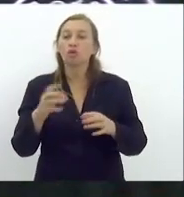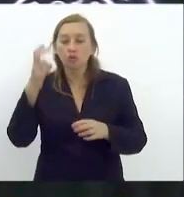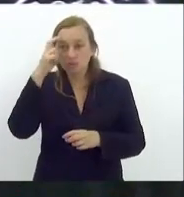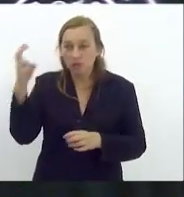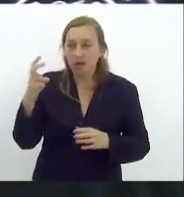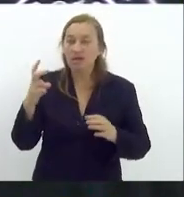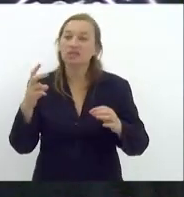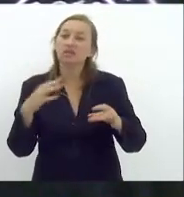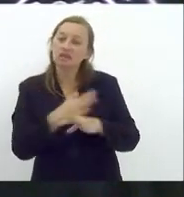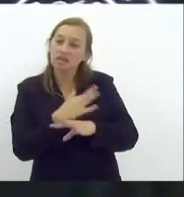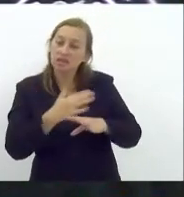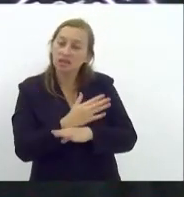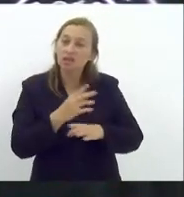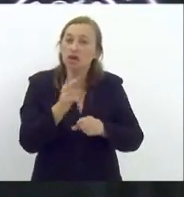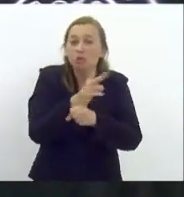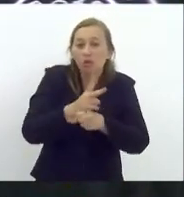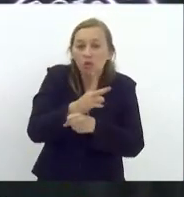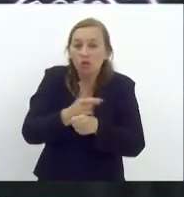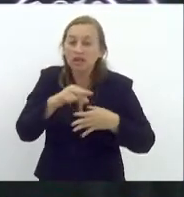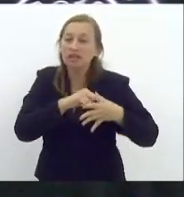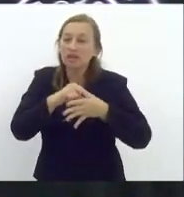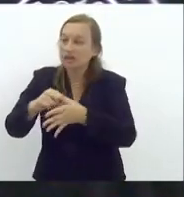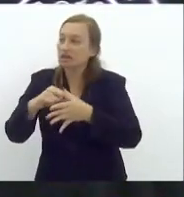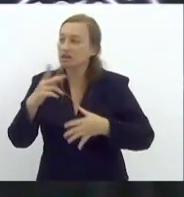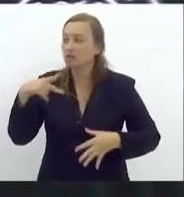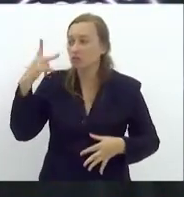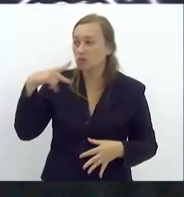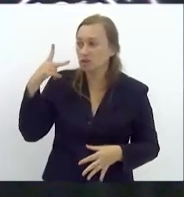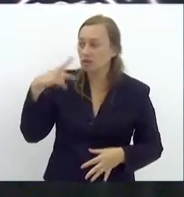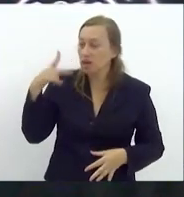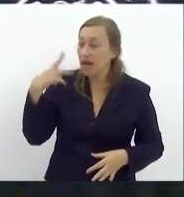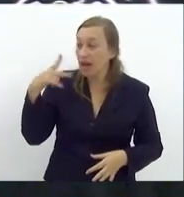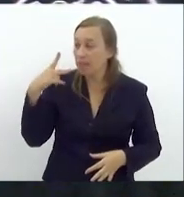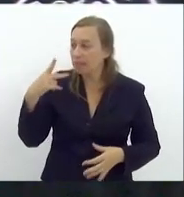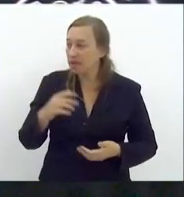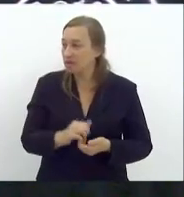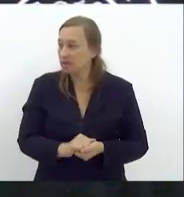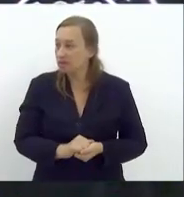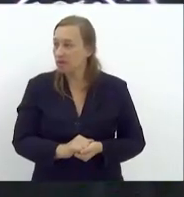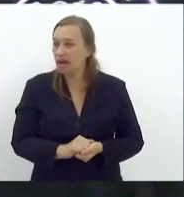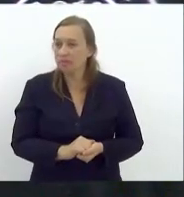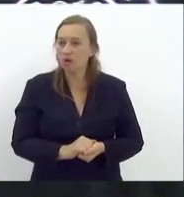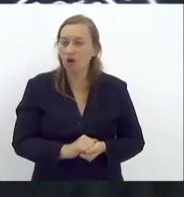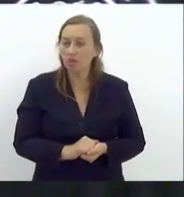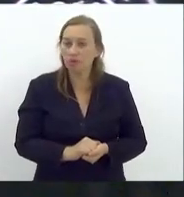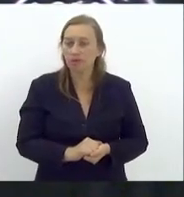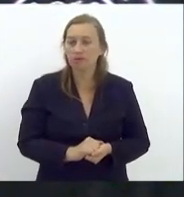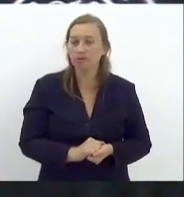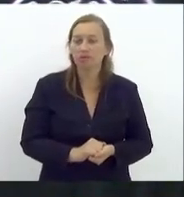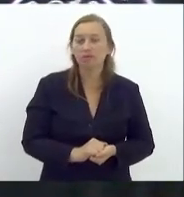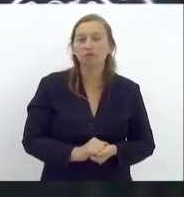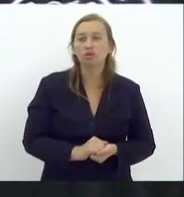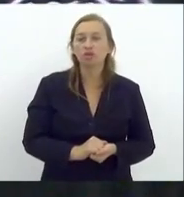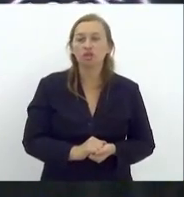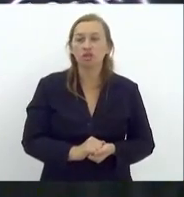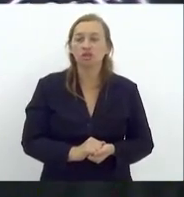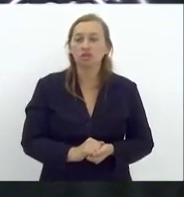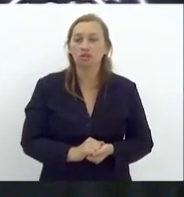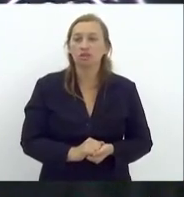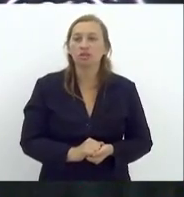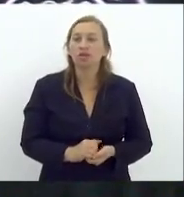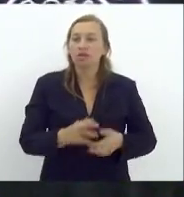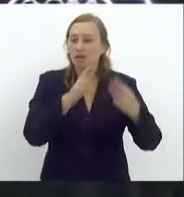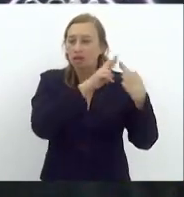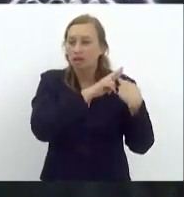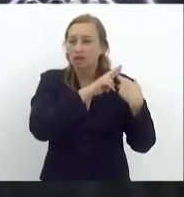as lideranças políticas é reivindicando os nossos direitos do movimento como um todo certo o máximo respeito a todos